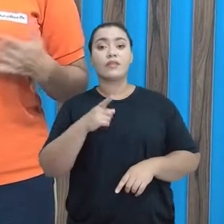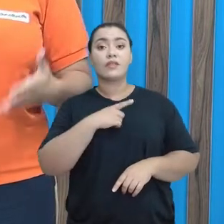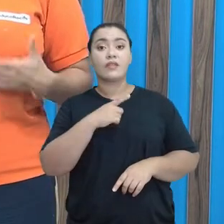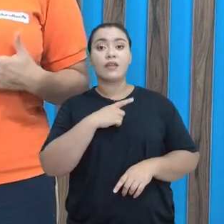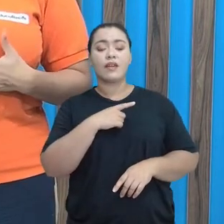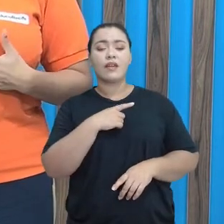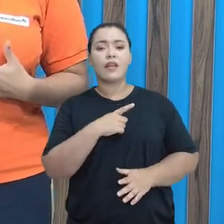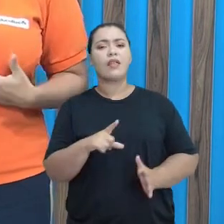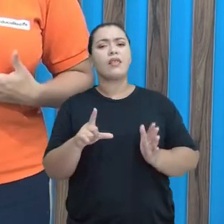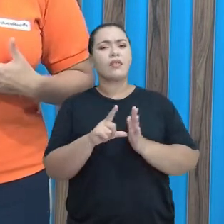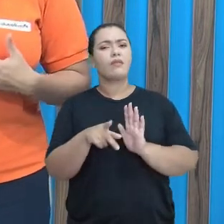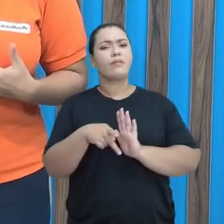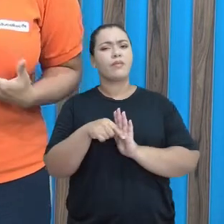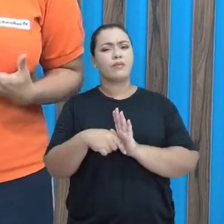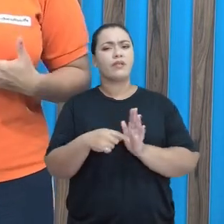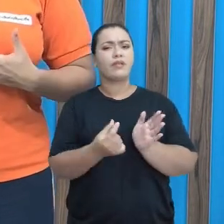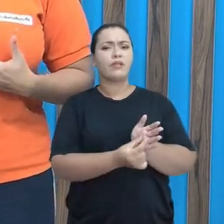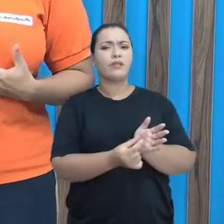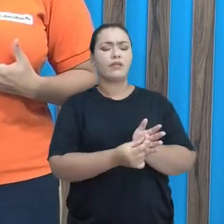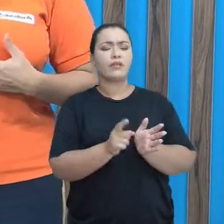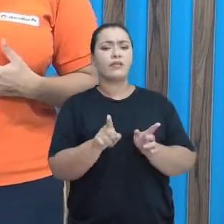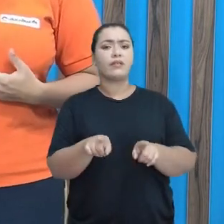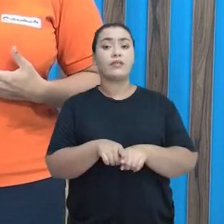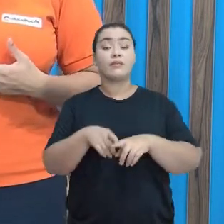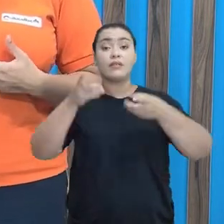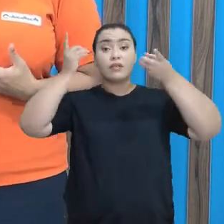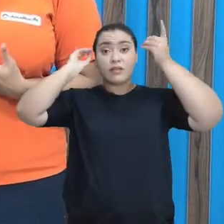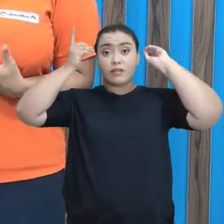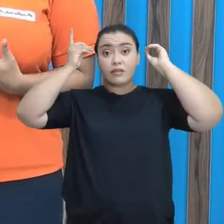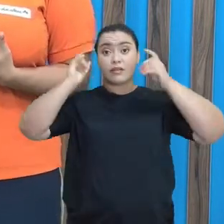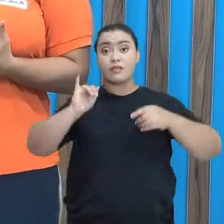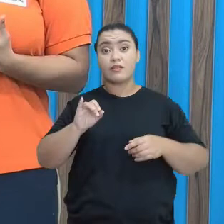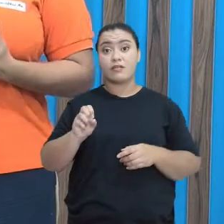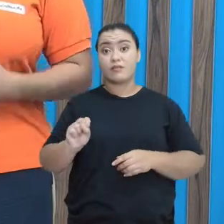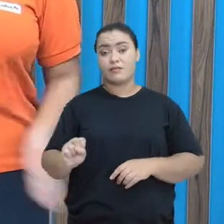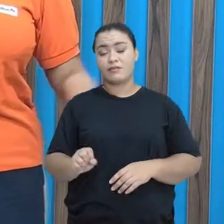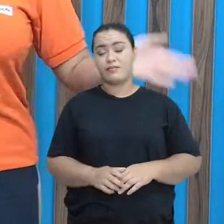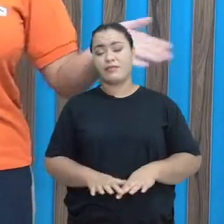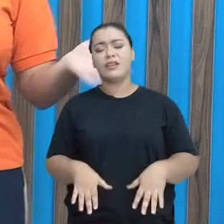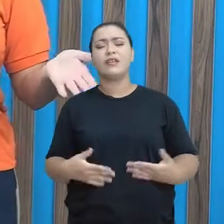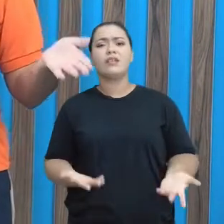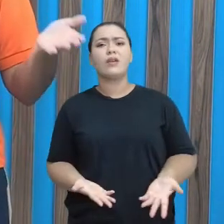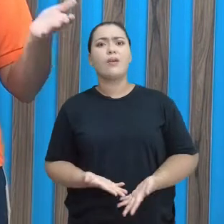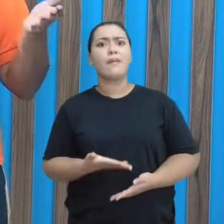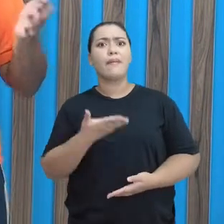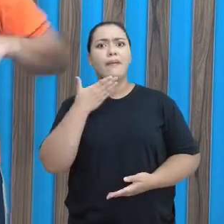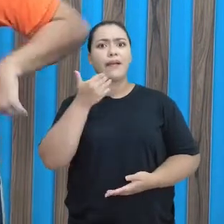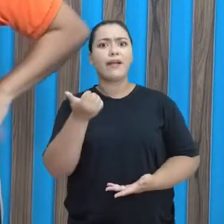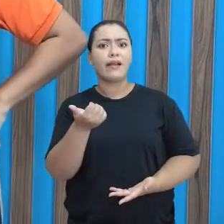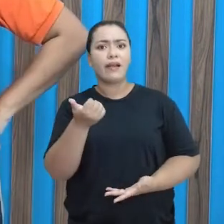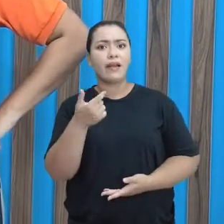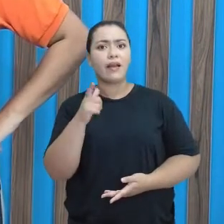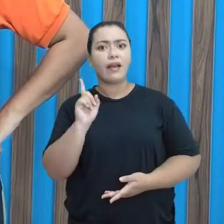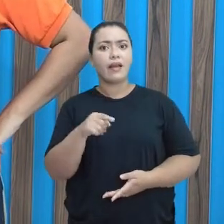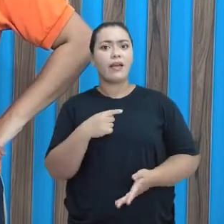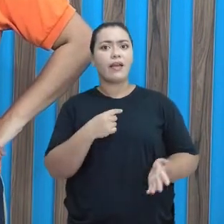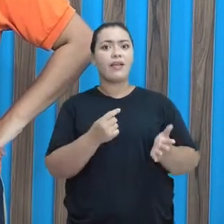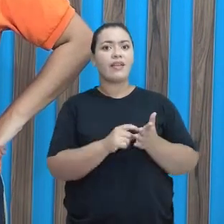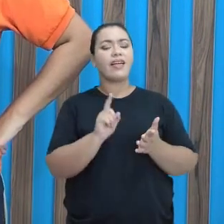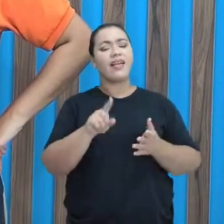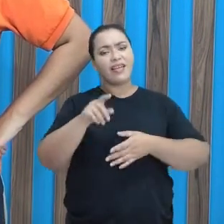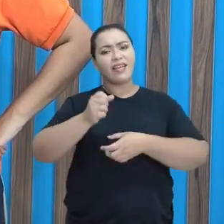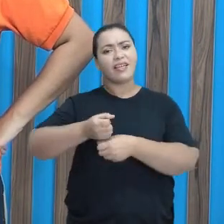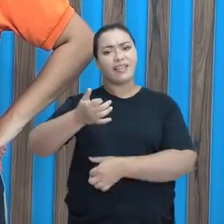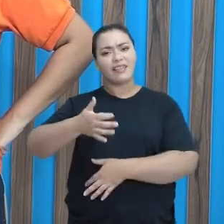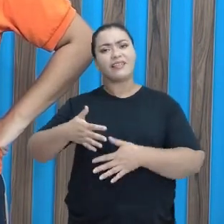nas lojas de aplicativo para Android e para iOS, tá certo? E qual é a melhor parte do aplicativo? É o chat.